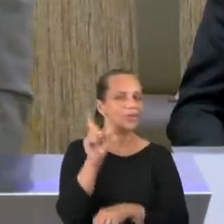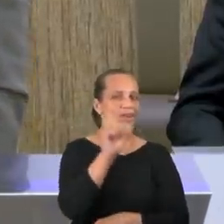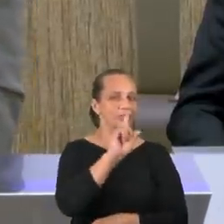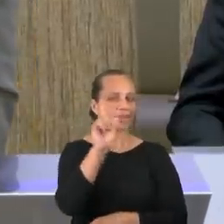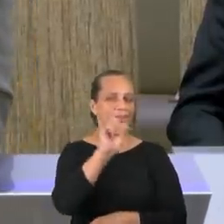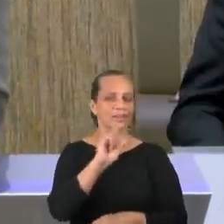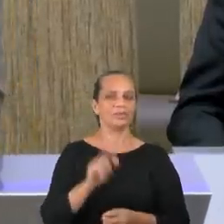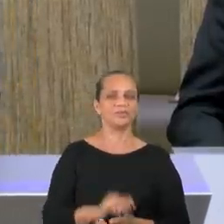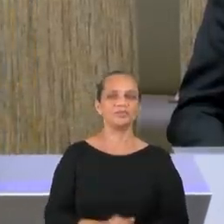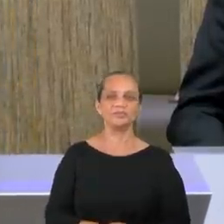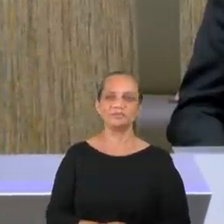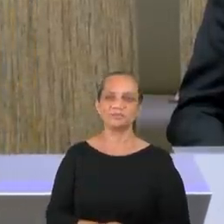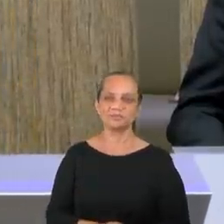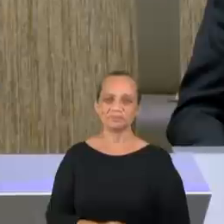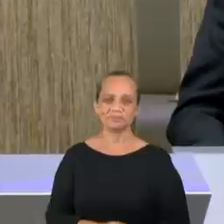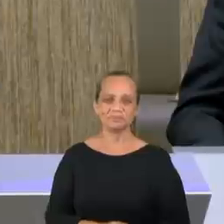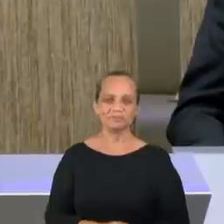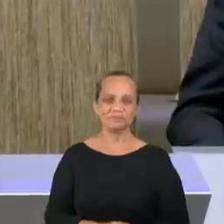Aleluia!